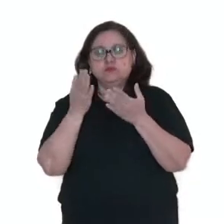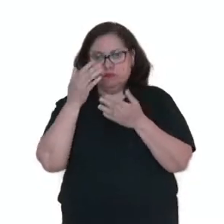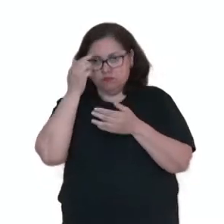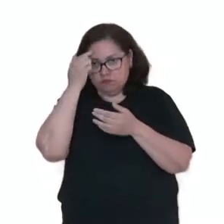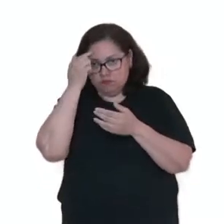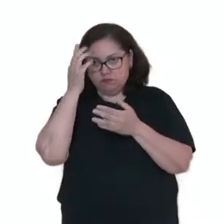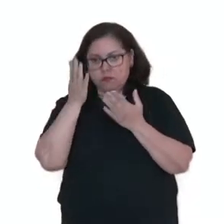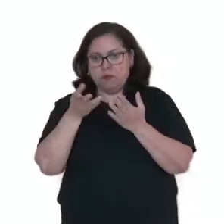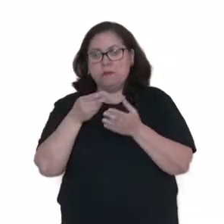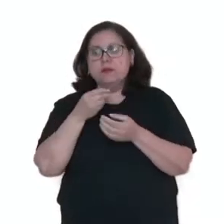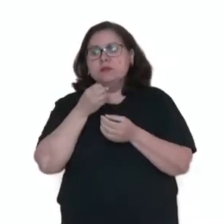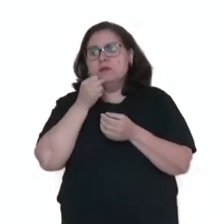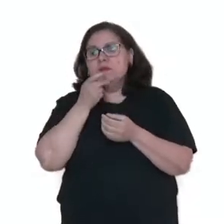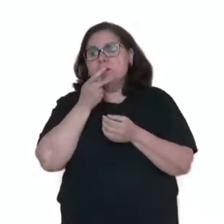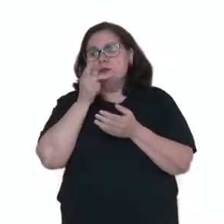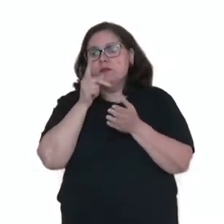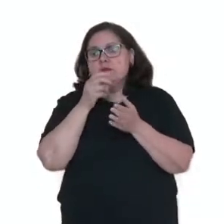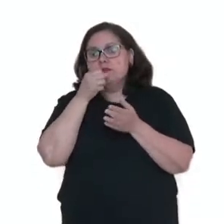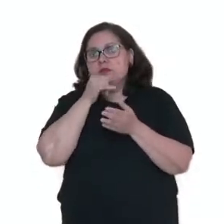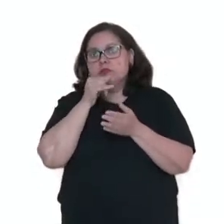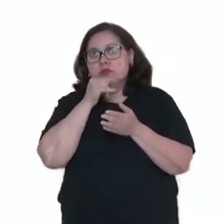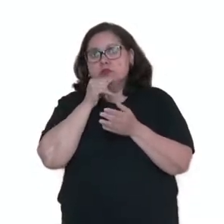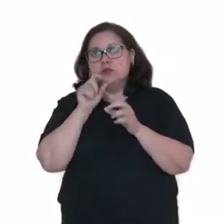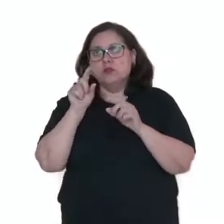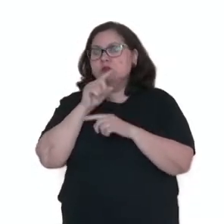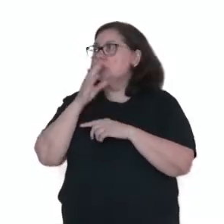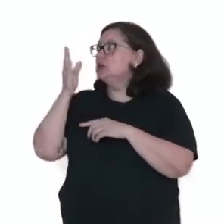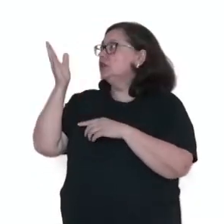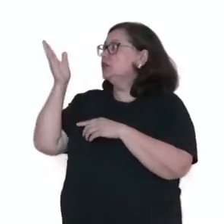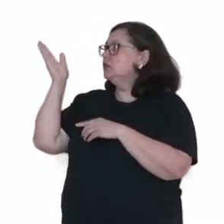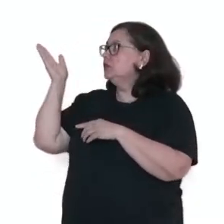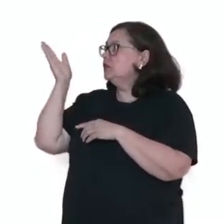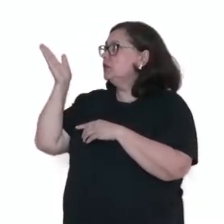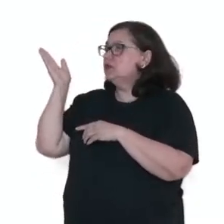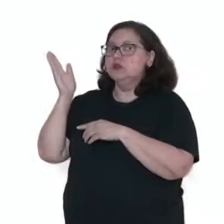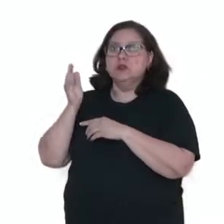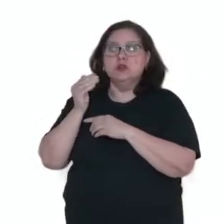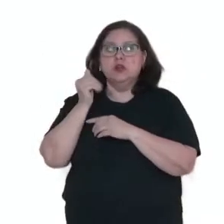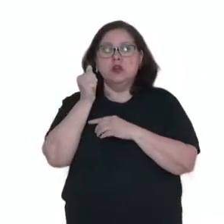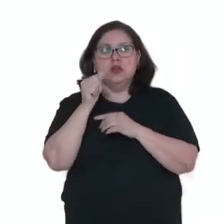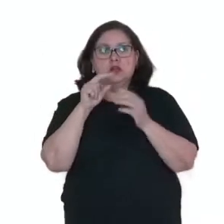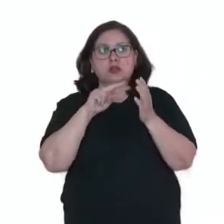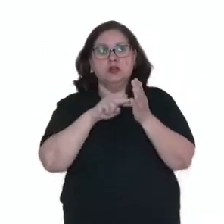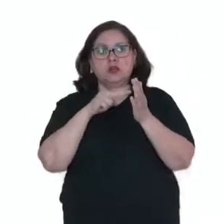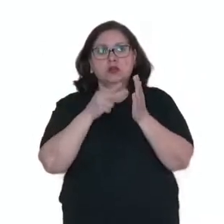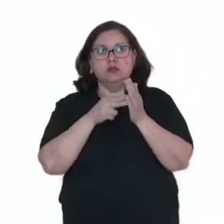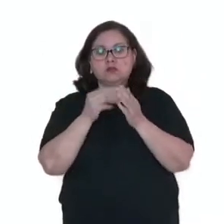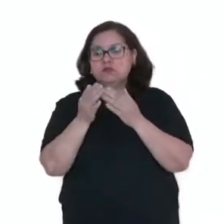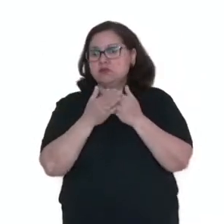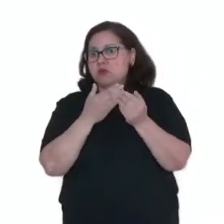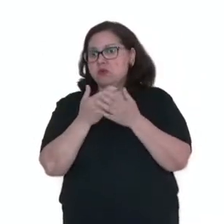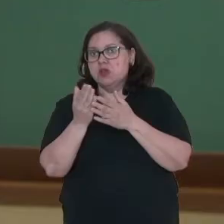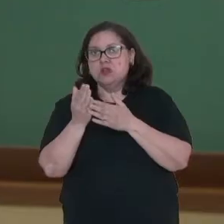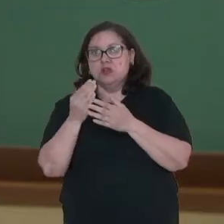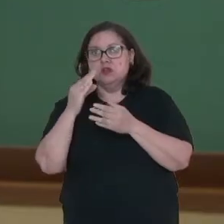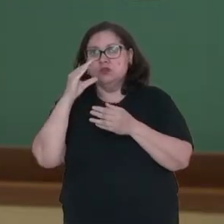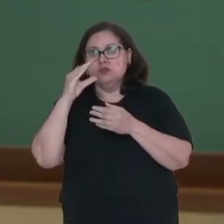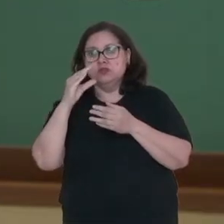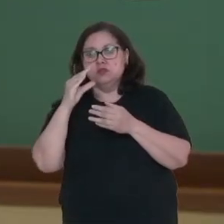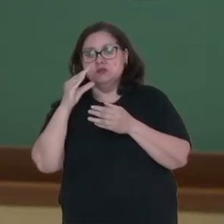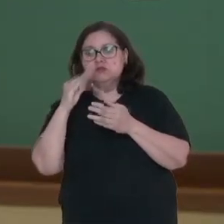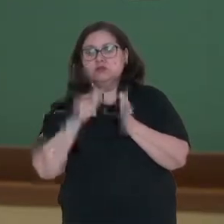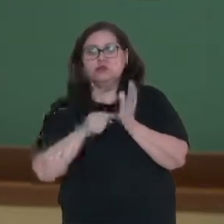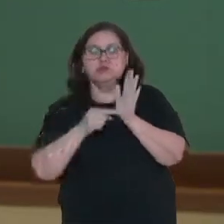por exemplo, essa reação genérica aqui, ó. O A vai representar um ânion qualquer e o C